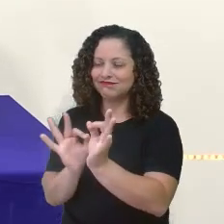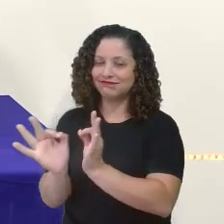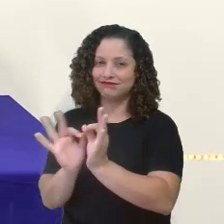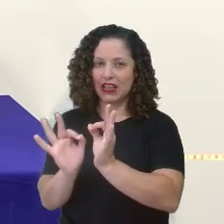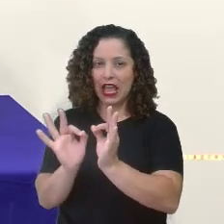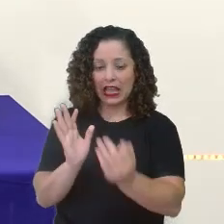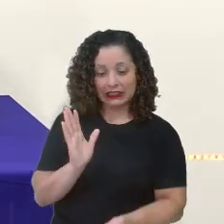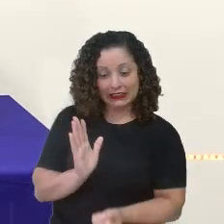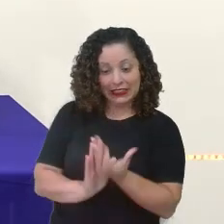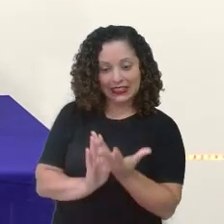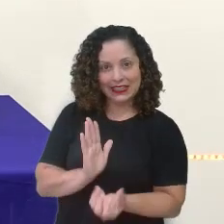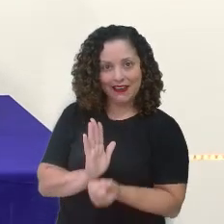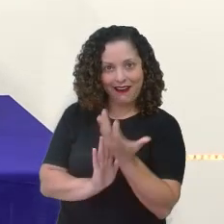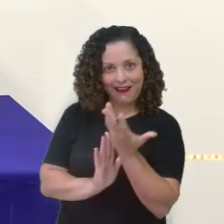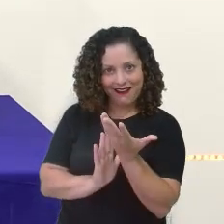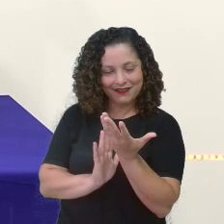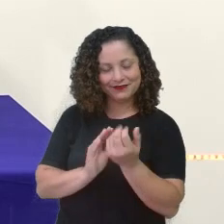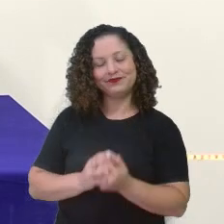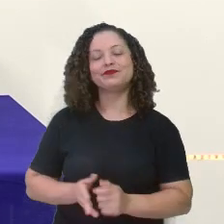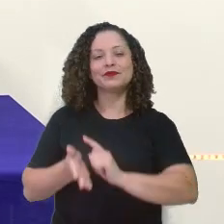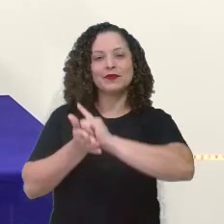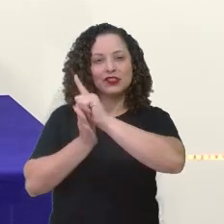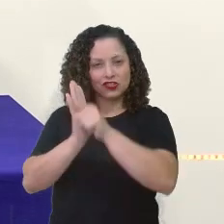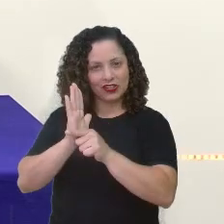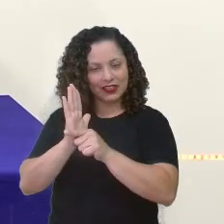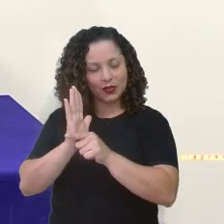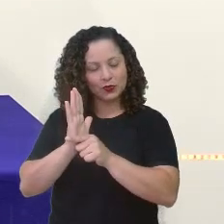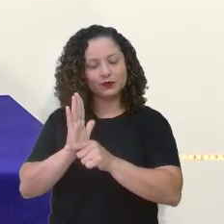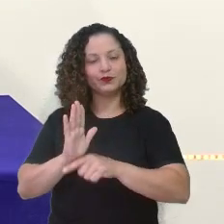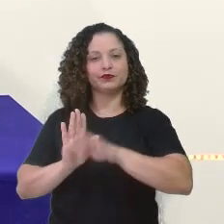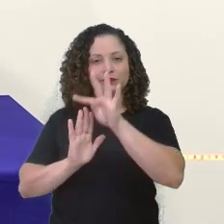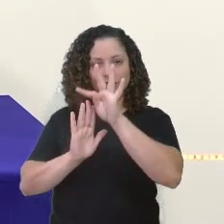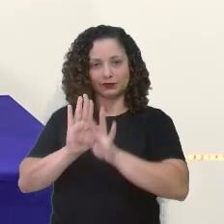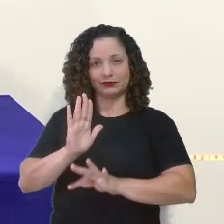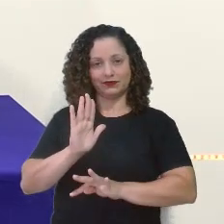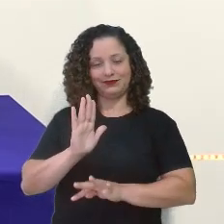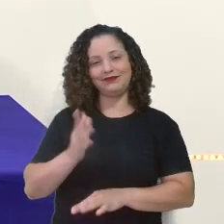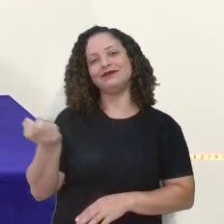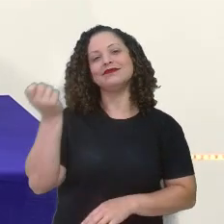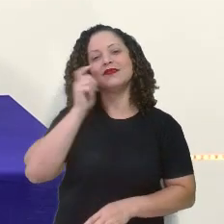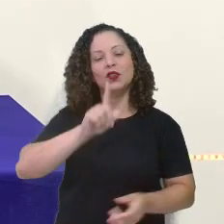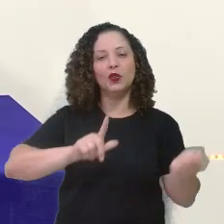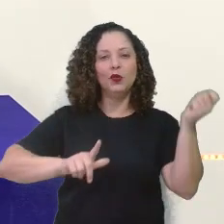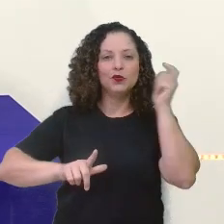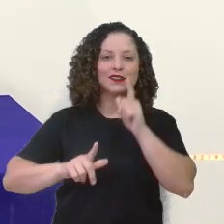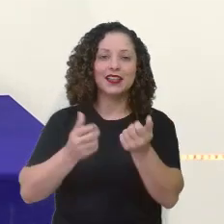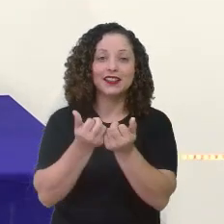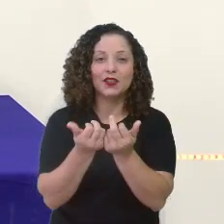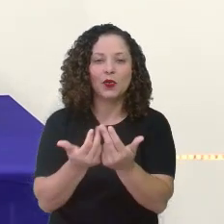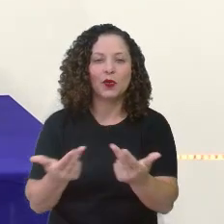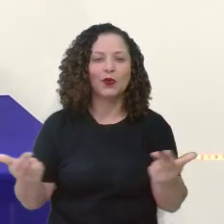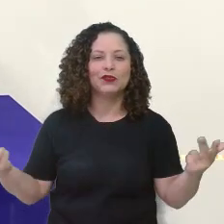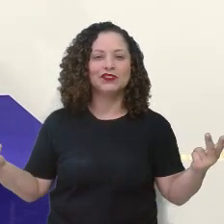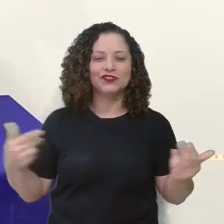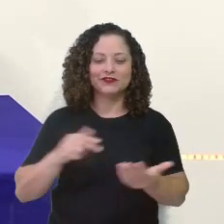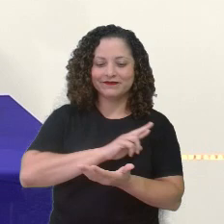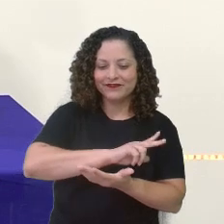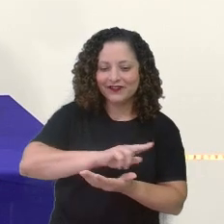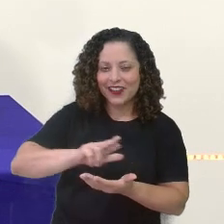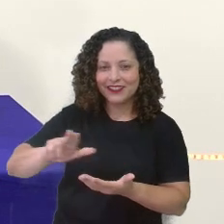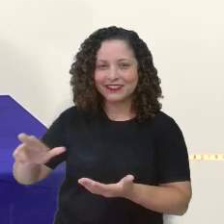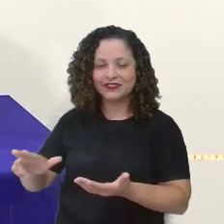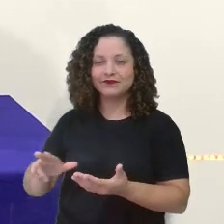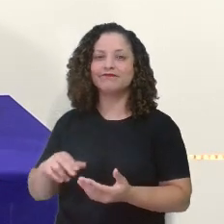a partir desse gênero, a gente consegue fazer muitas coisas, consegue montar muitas coisas, tá? E ele é